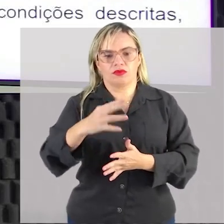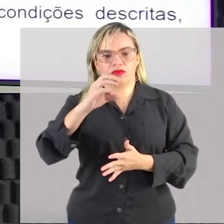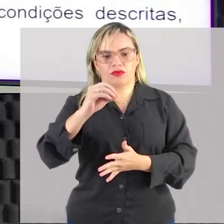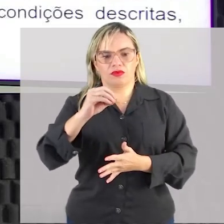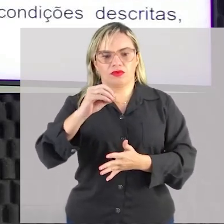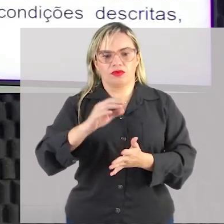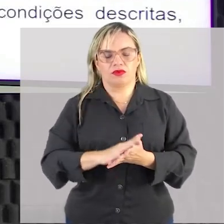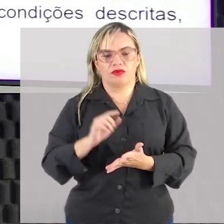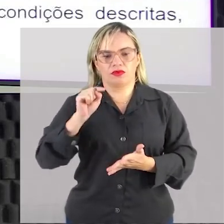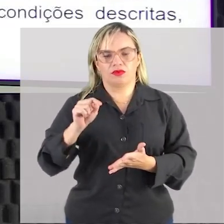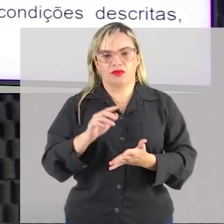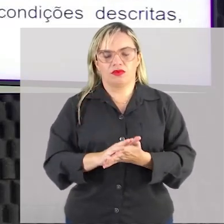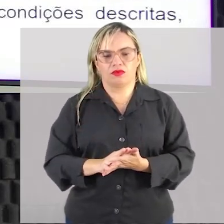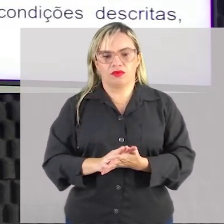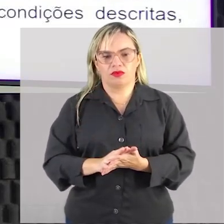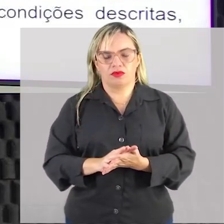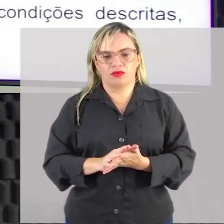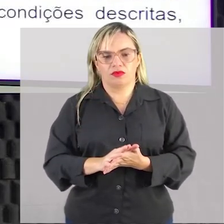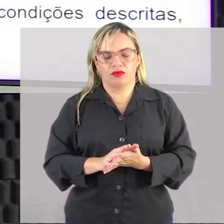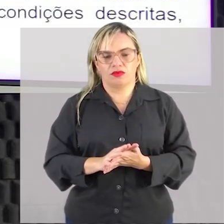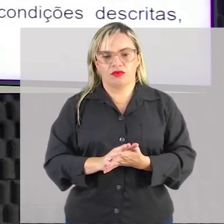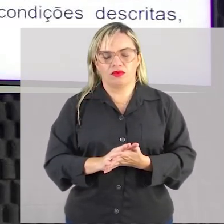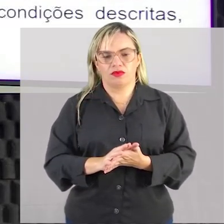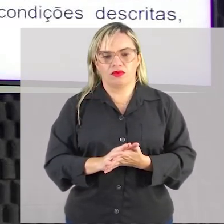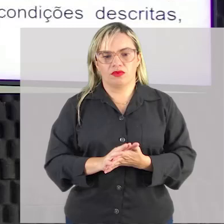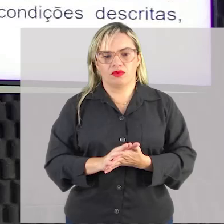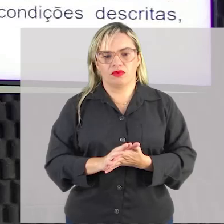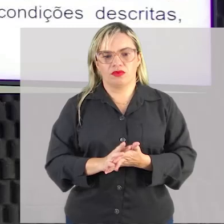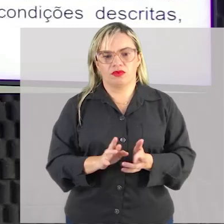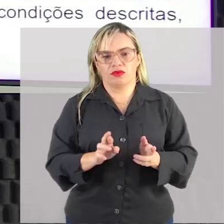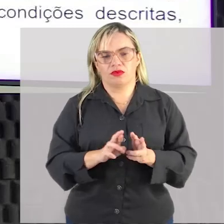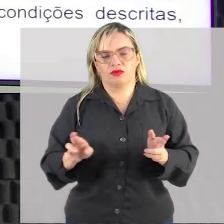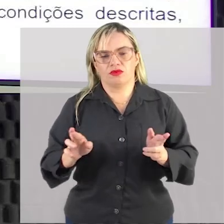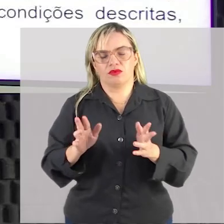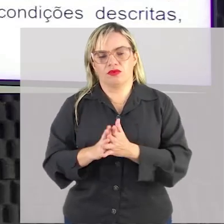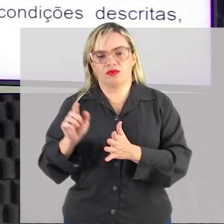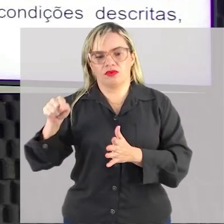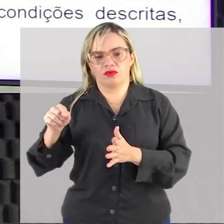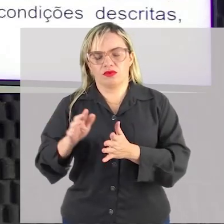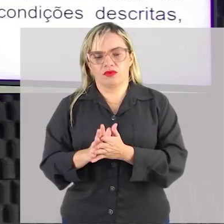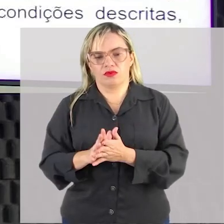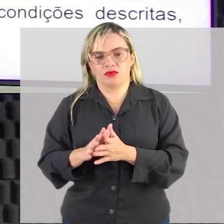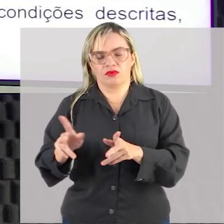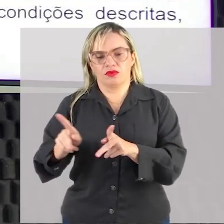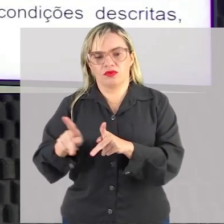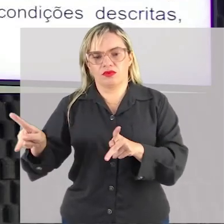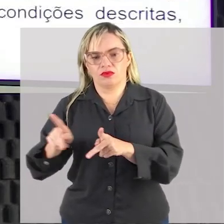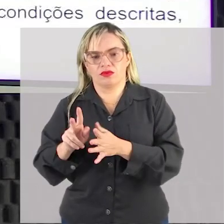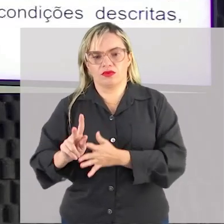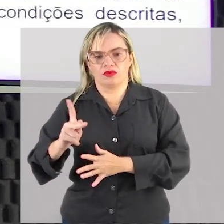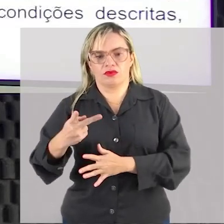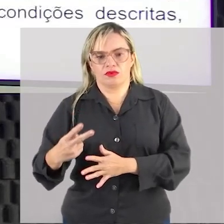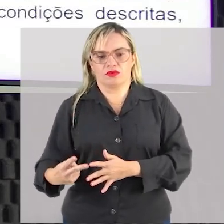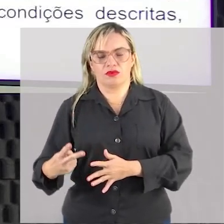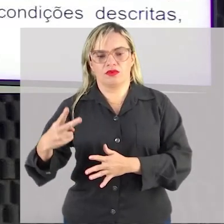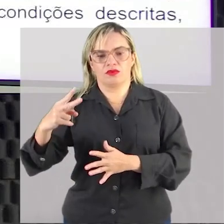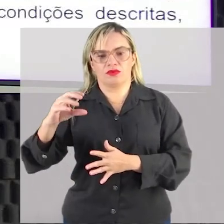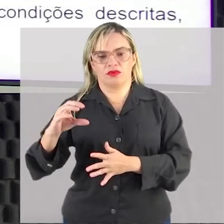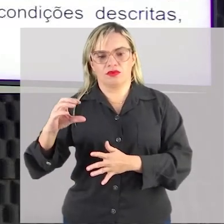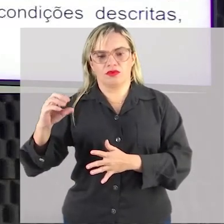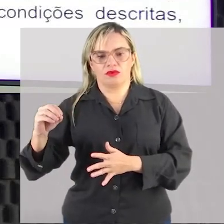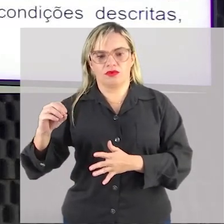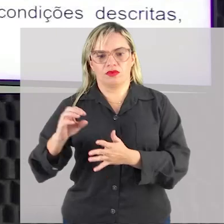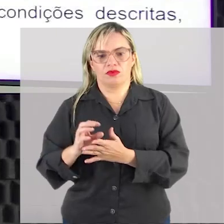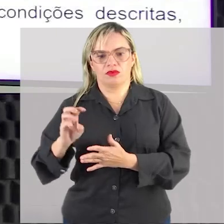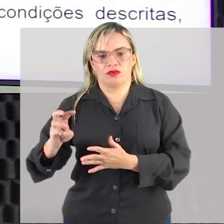me dando ácido carbônico. Ele está botando isso aqui, tá? Ácido carbônico.